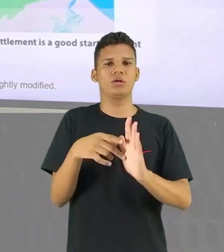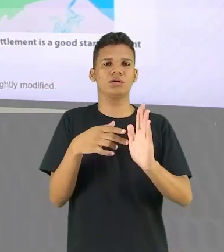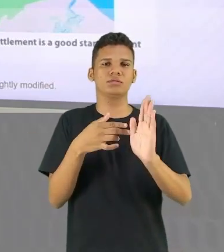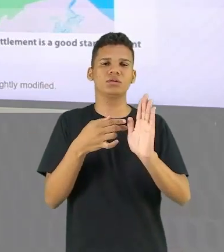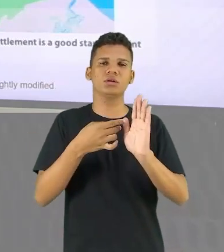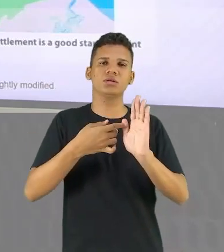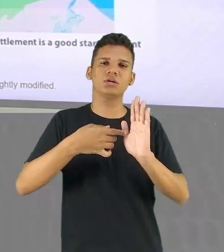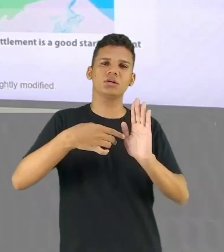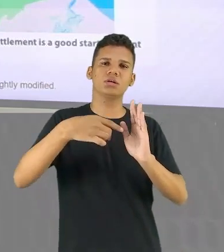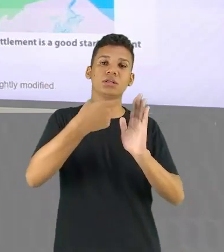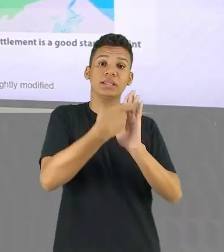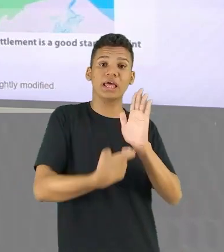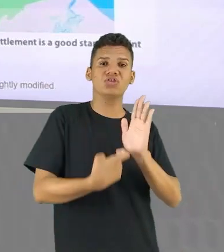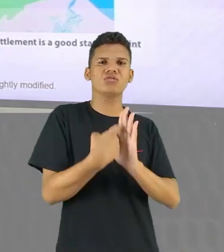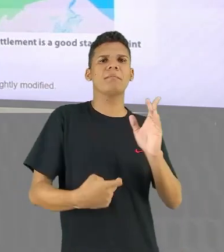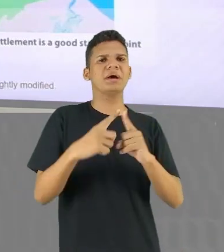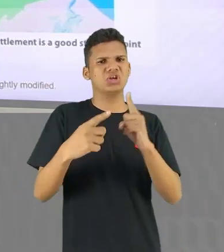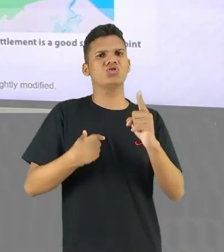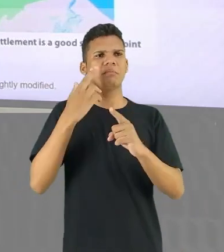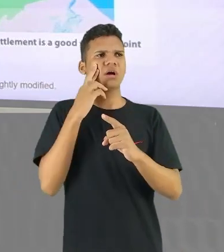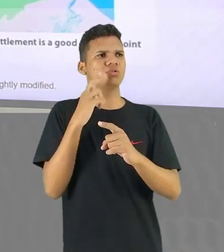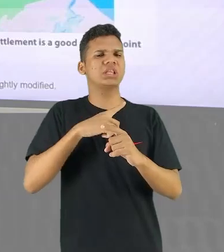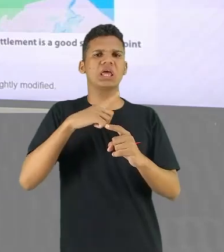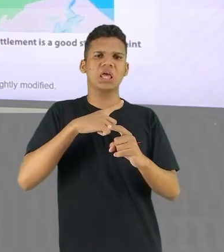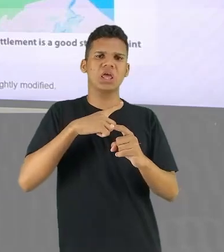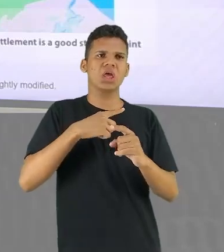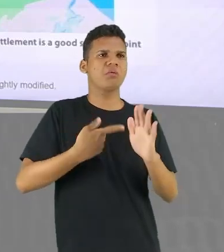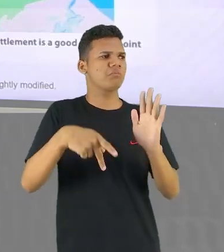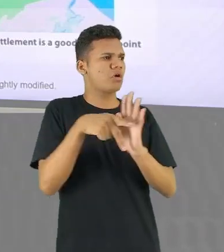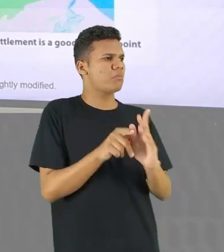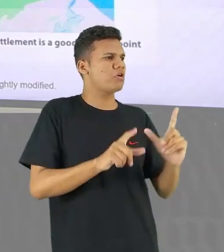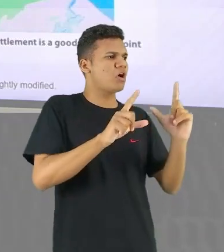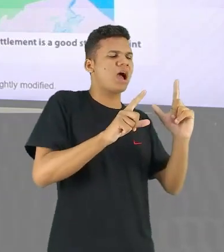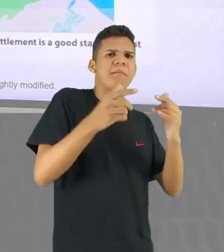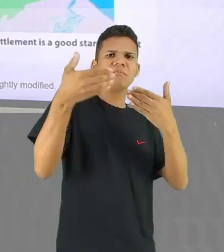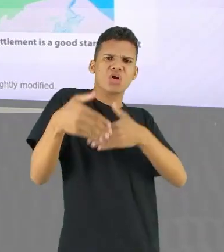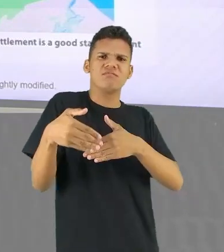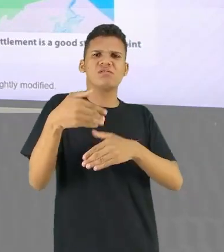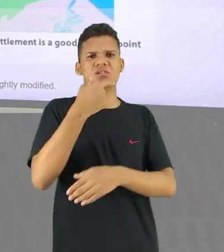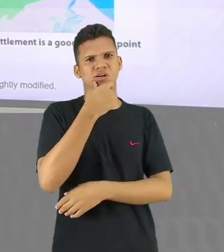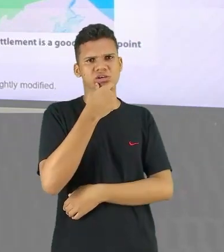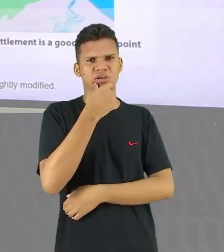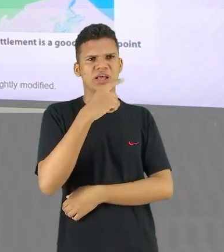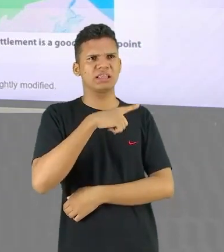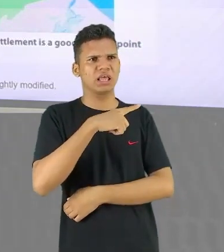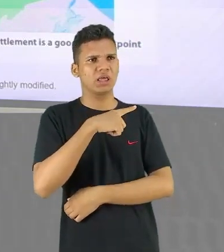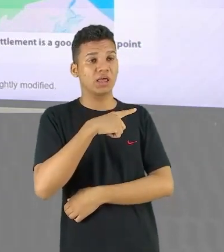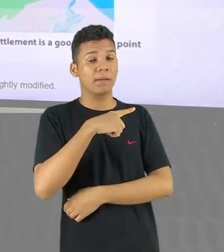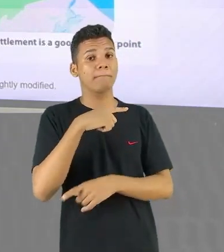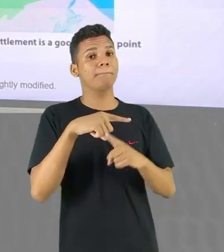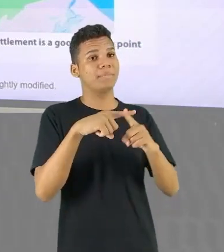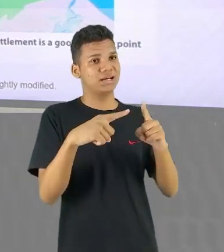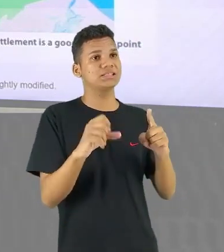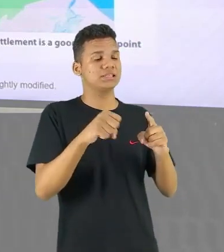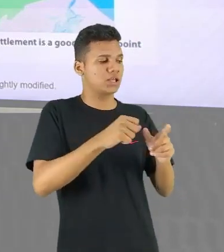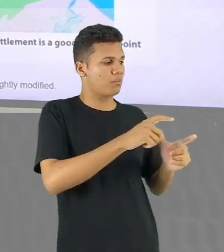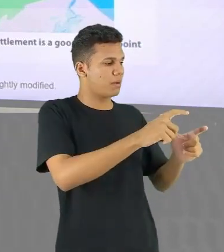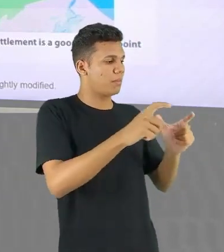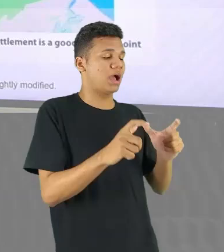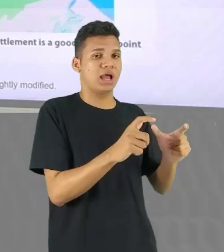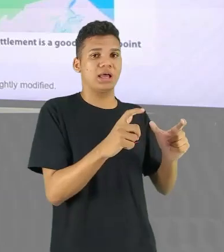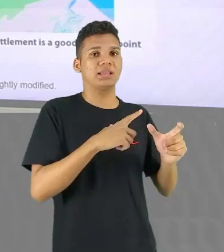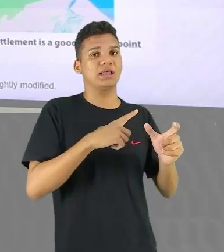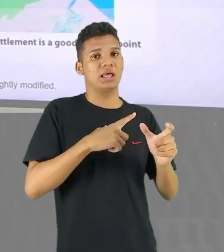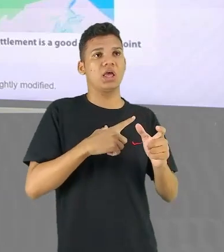textual. É frequente ver mapa na prova de inglês? Não muito. A gente teve esse mapa na prova do